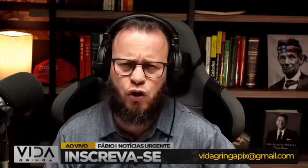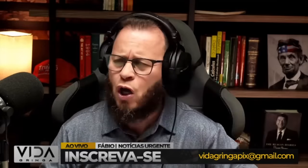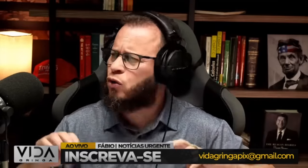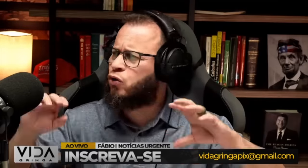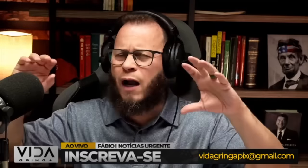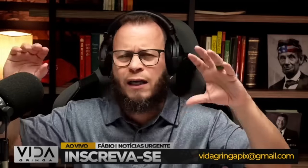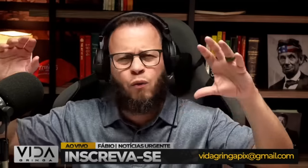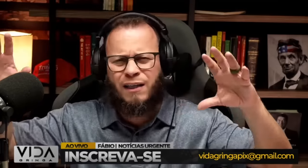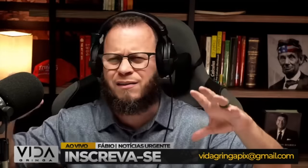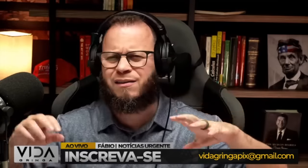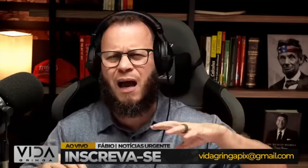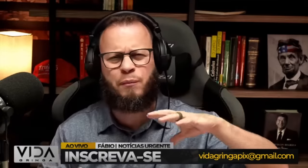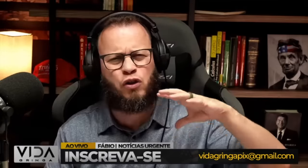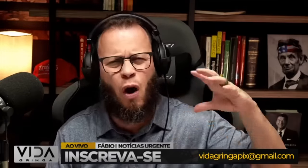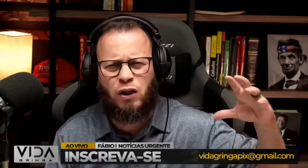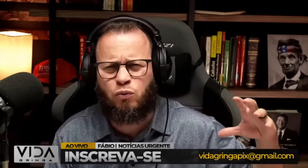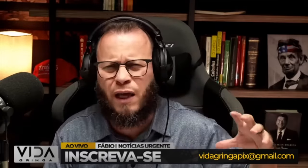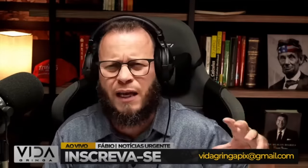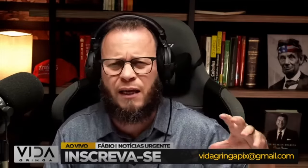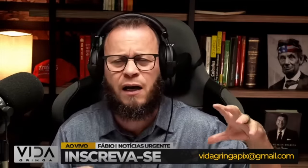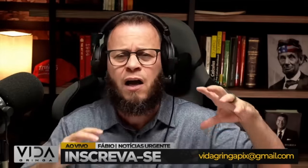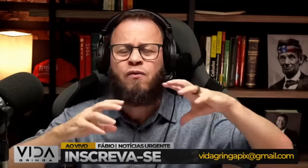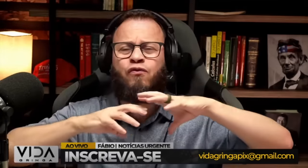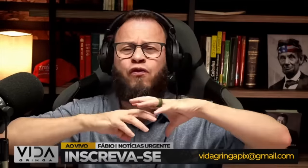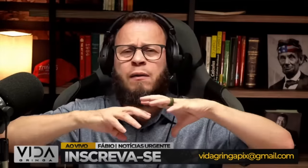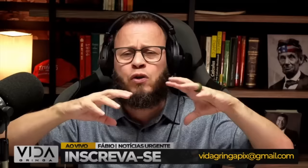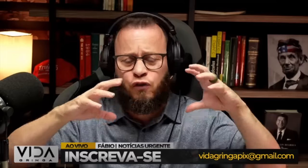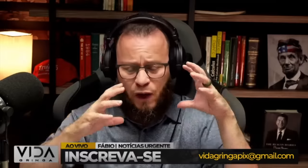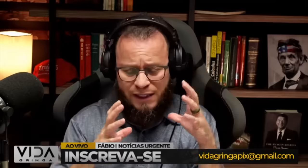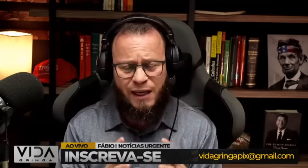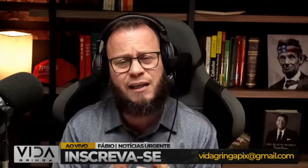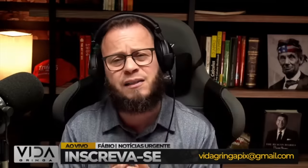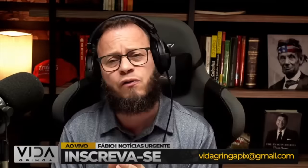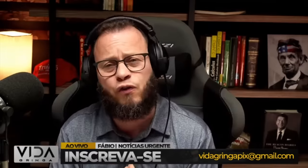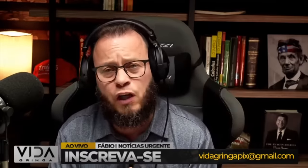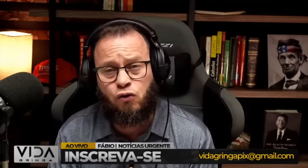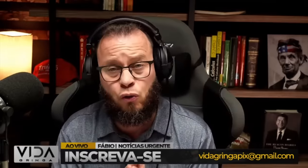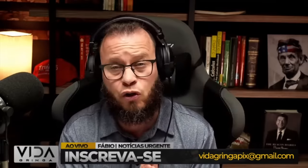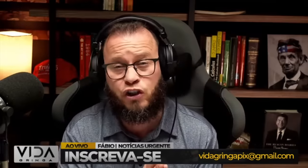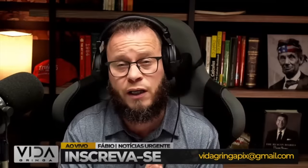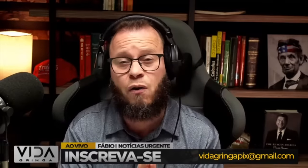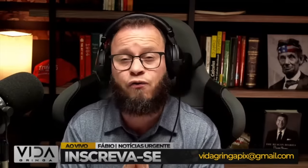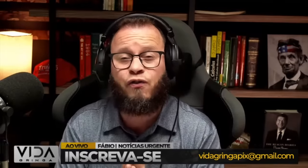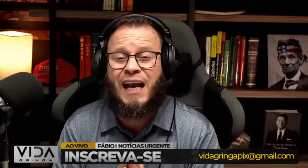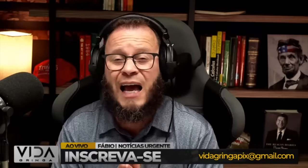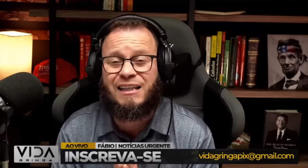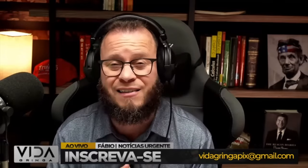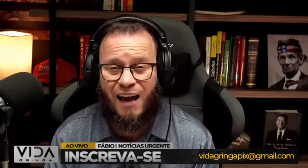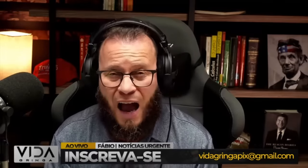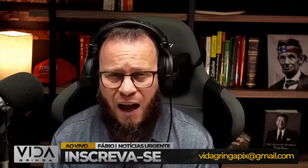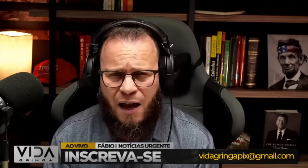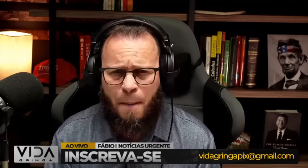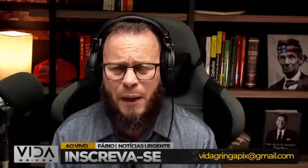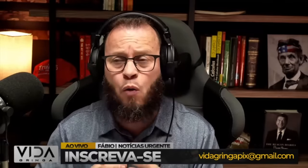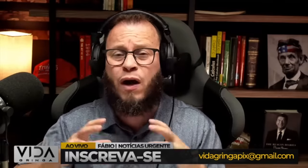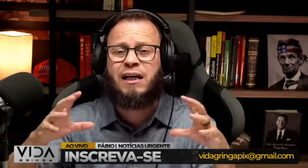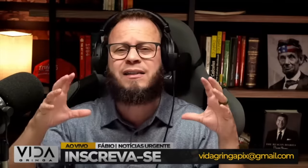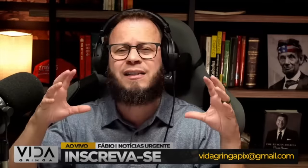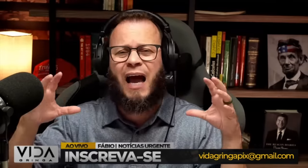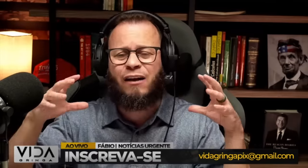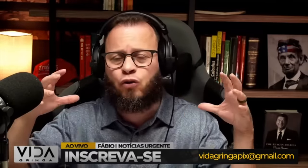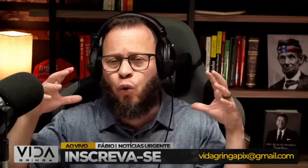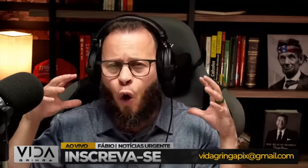amigos joga no WhatsApp joga no telegram vamos fazer esse vídeo do Girão viralizar para